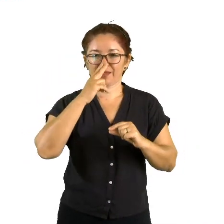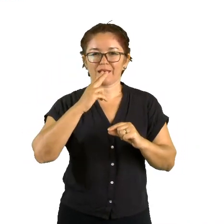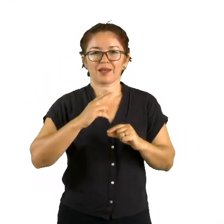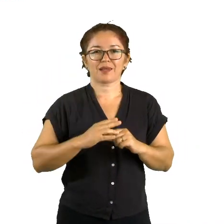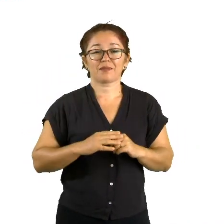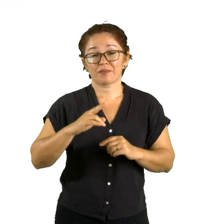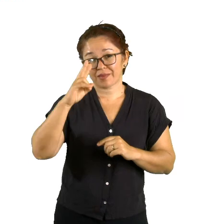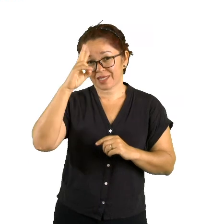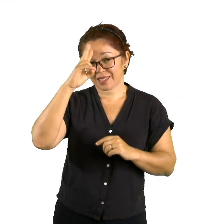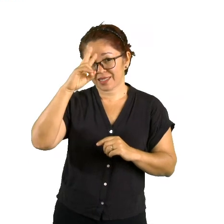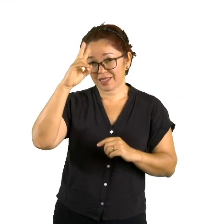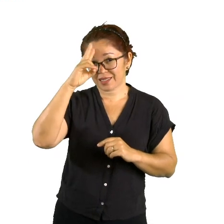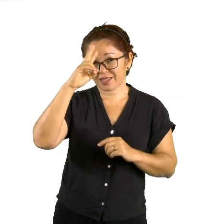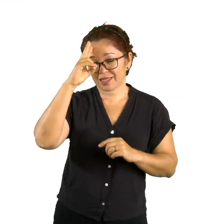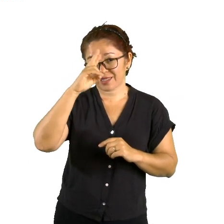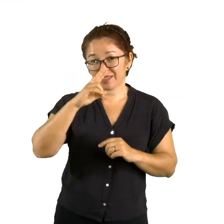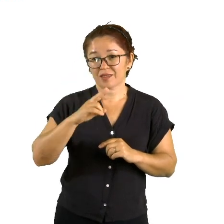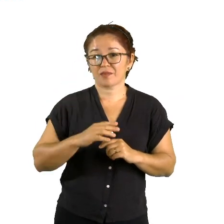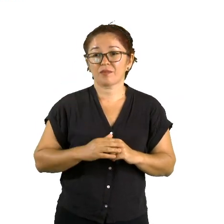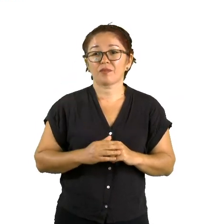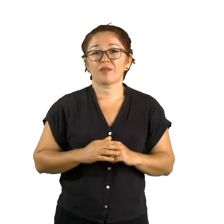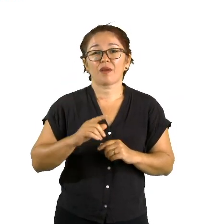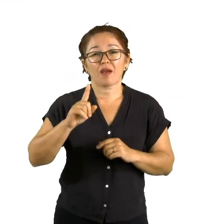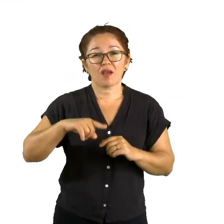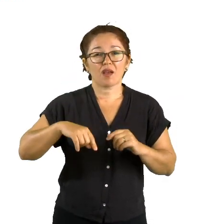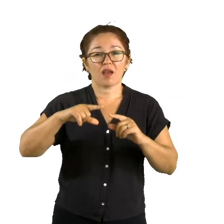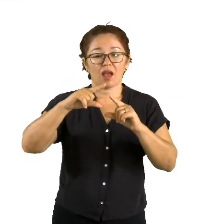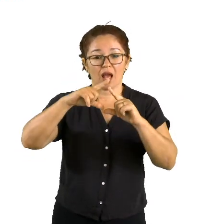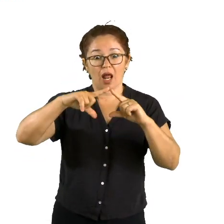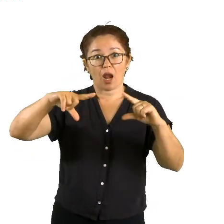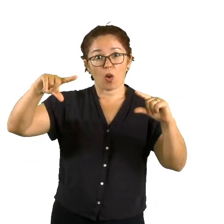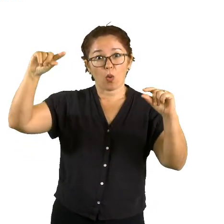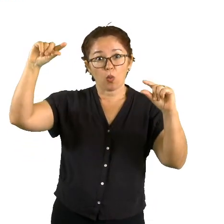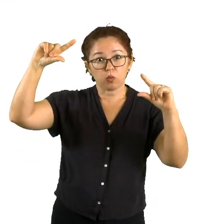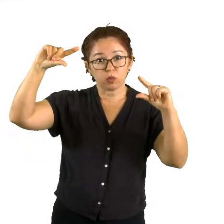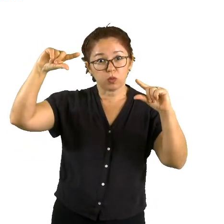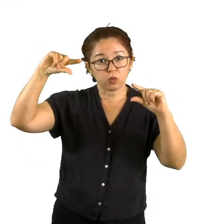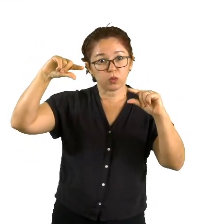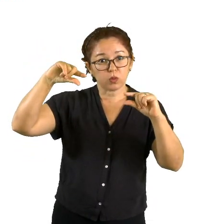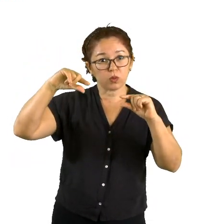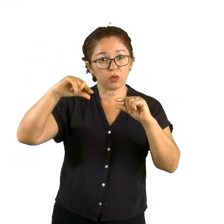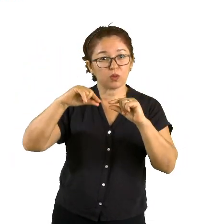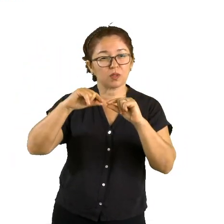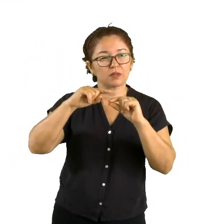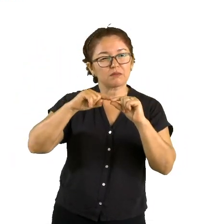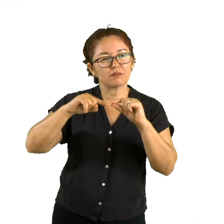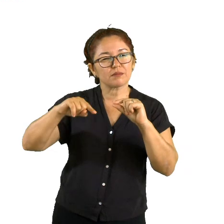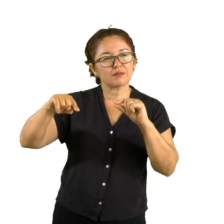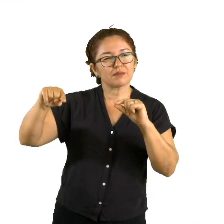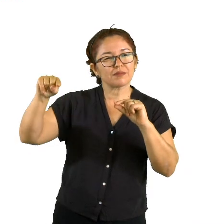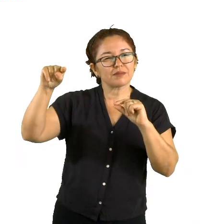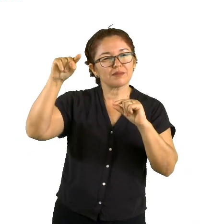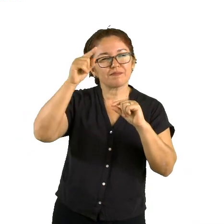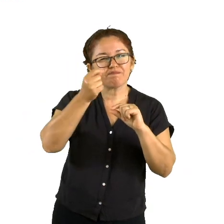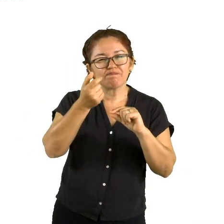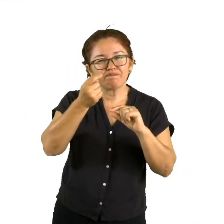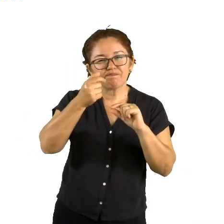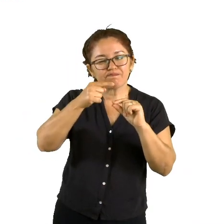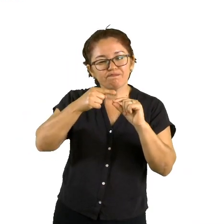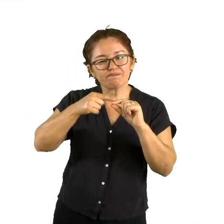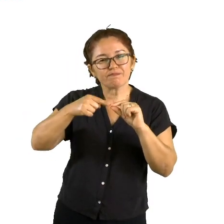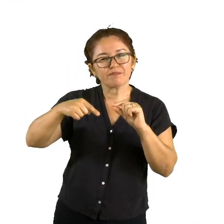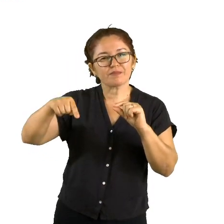da fase, porque a Lua está diminuindo, está decrescendo ou minguando, né? Então, é a fase da